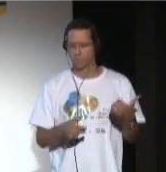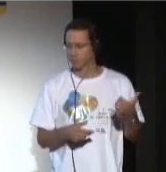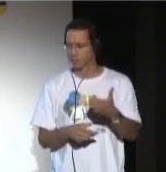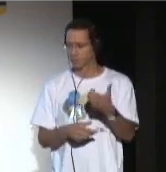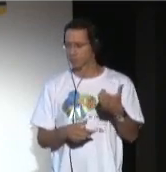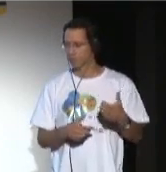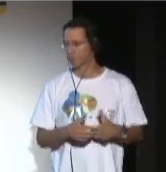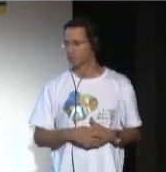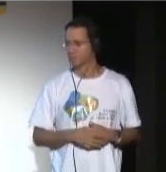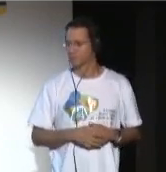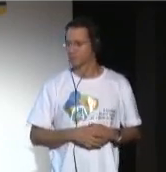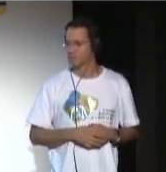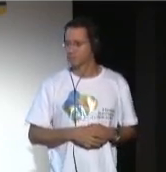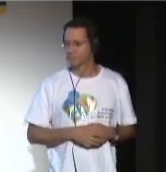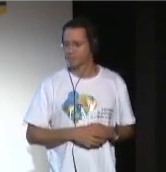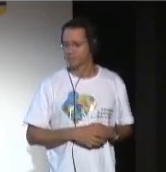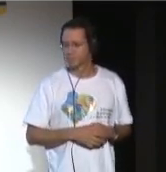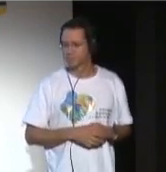Foi